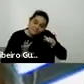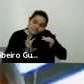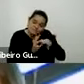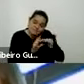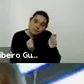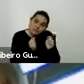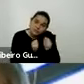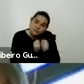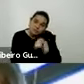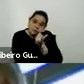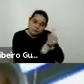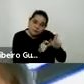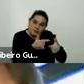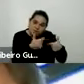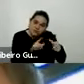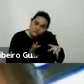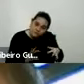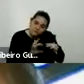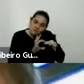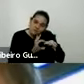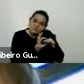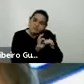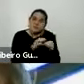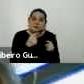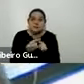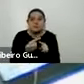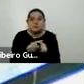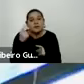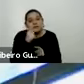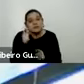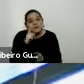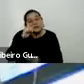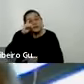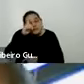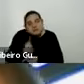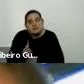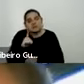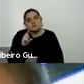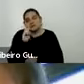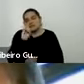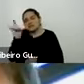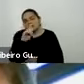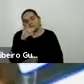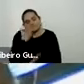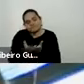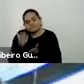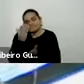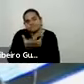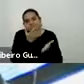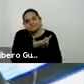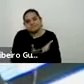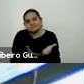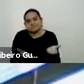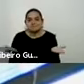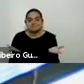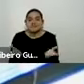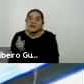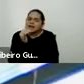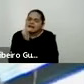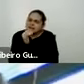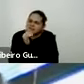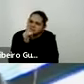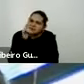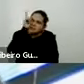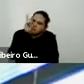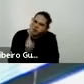se associar e junto para garantir o seu direito, porque senão vai perder. E exemplo disso é o que o trabalhador metalúrgico está